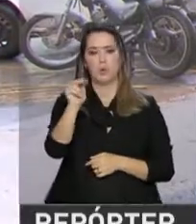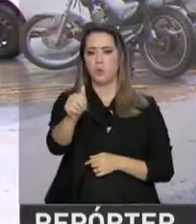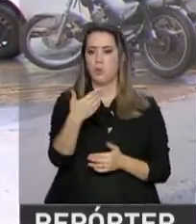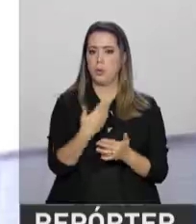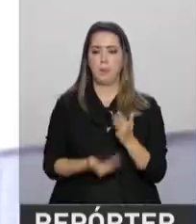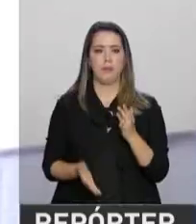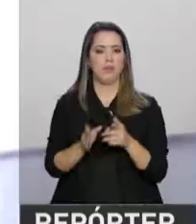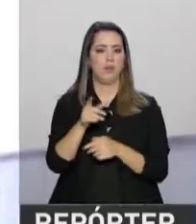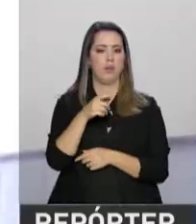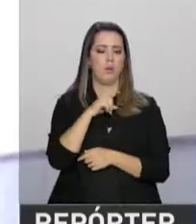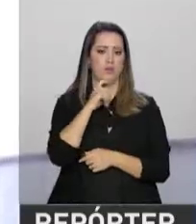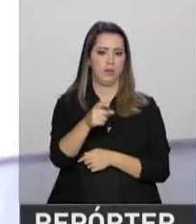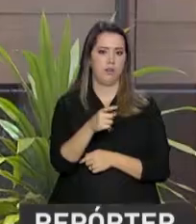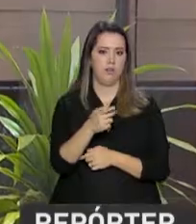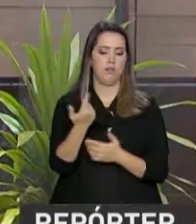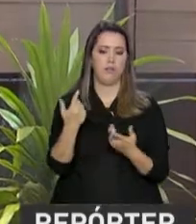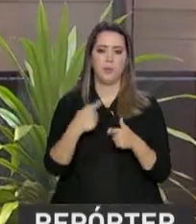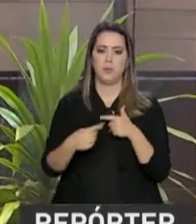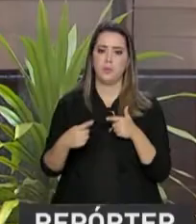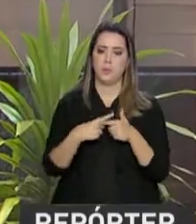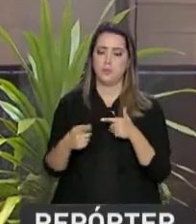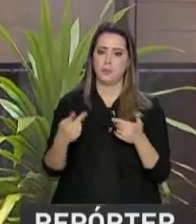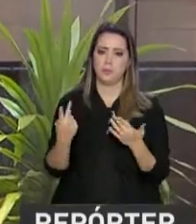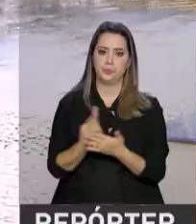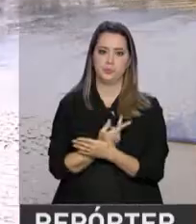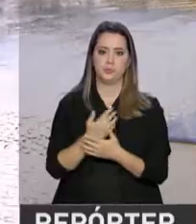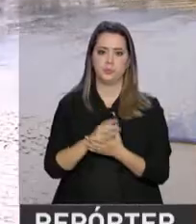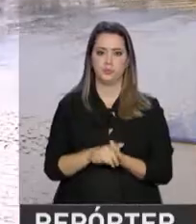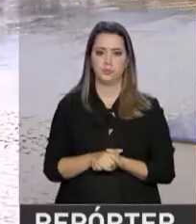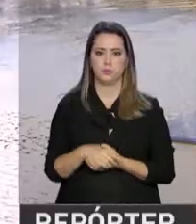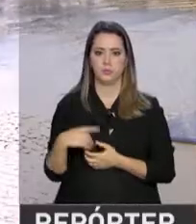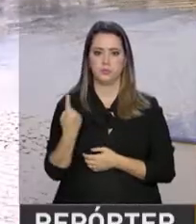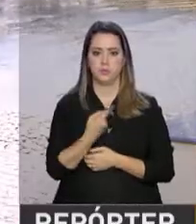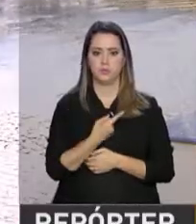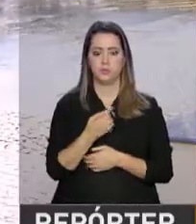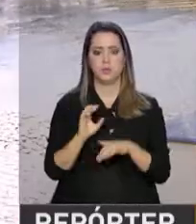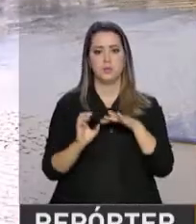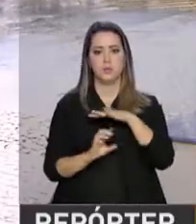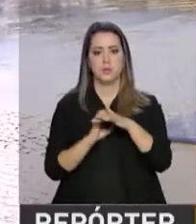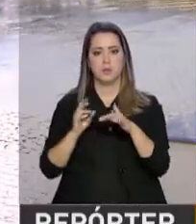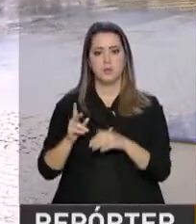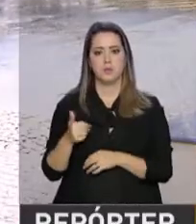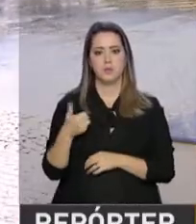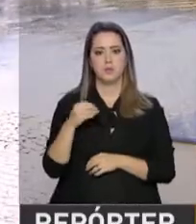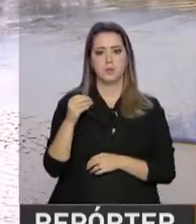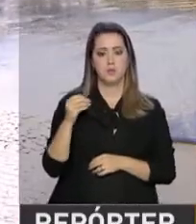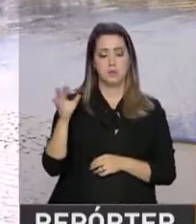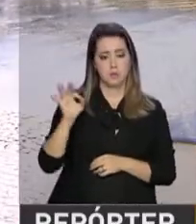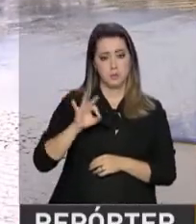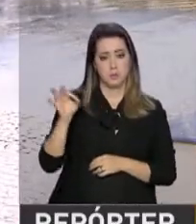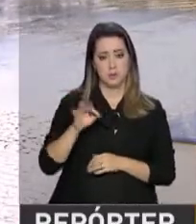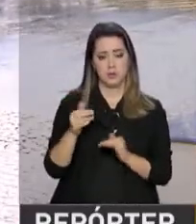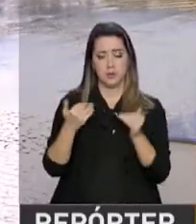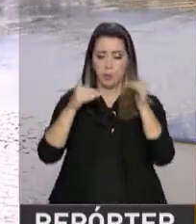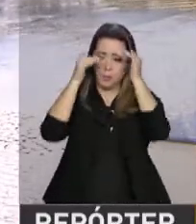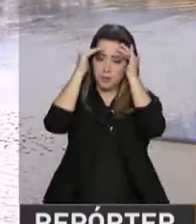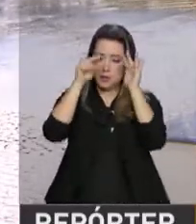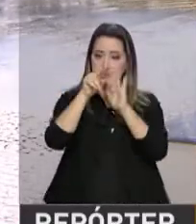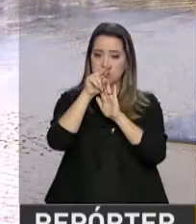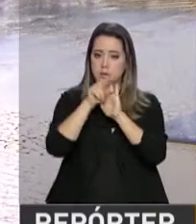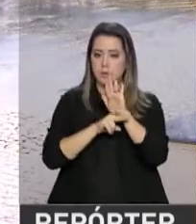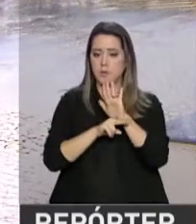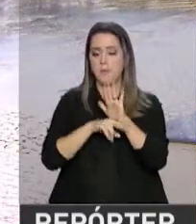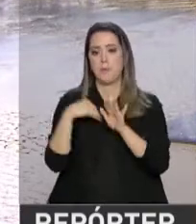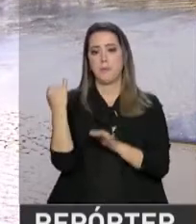perdeu nenhum funcionário por motivo de queda nossa empresa ela trabalha 100 por cento dentro a bola tá tão